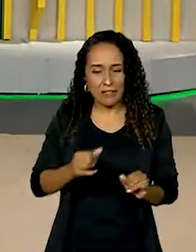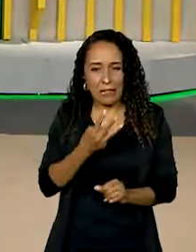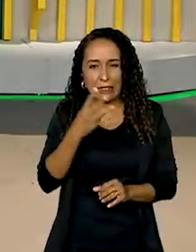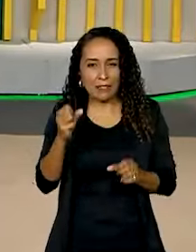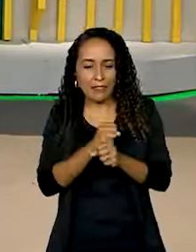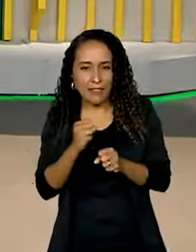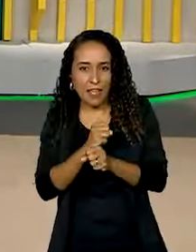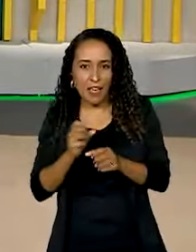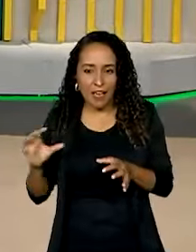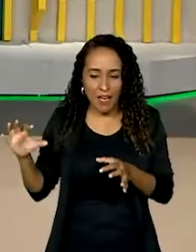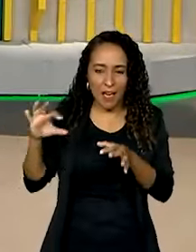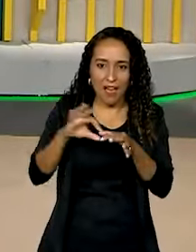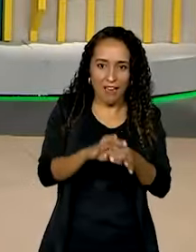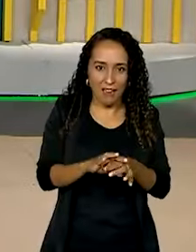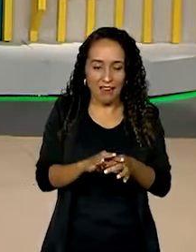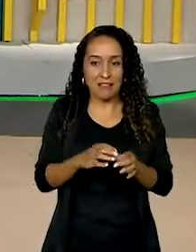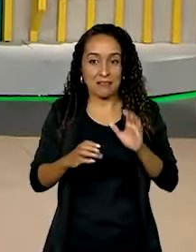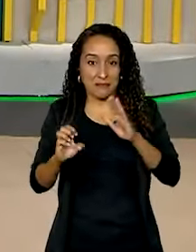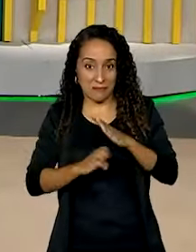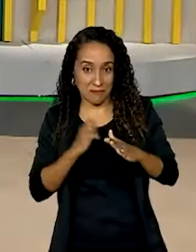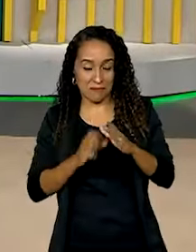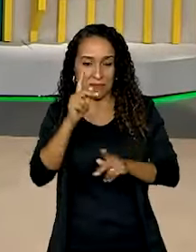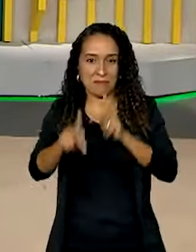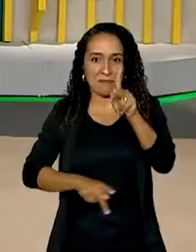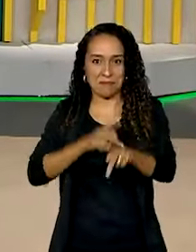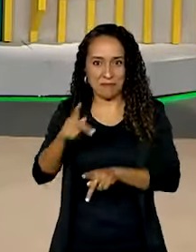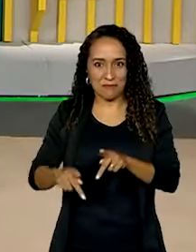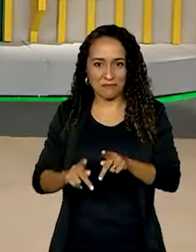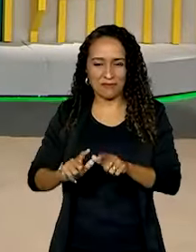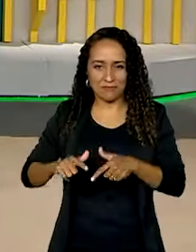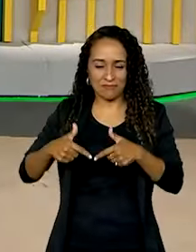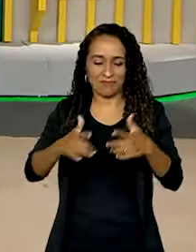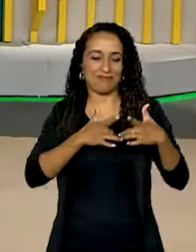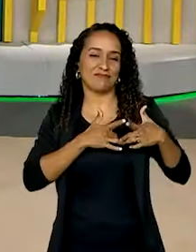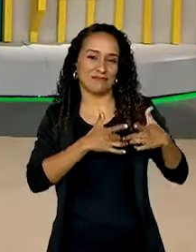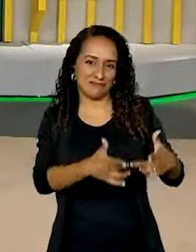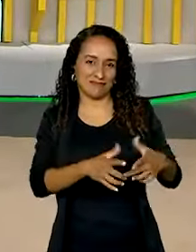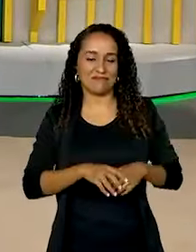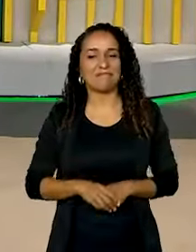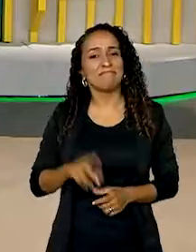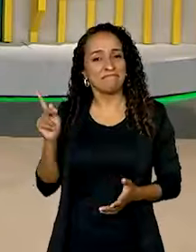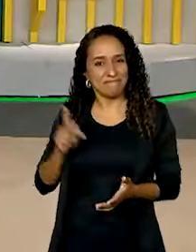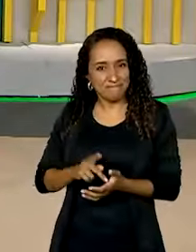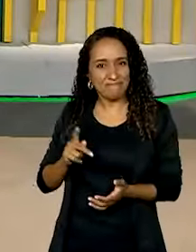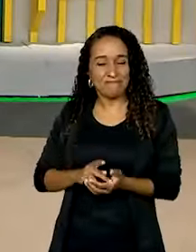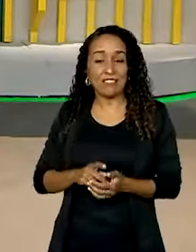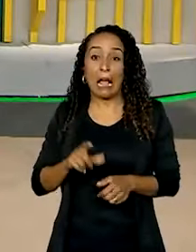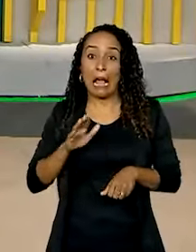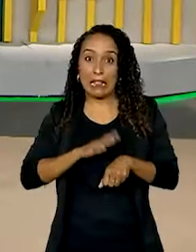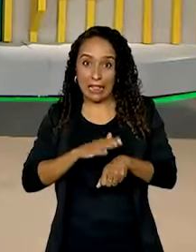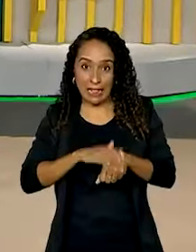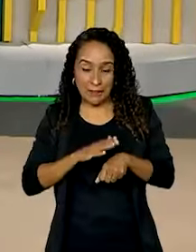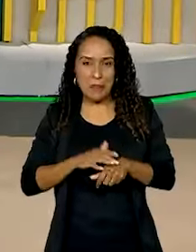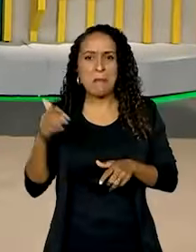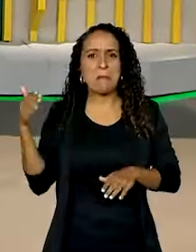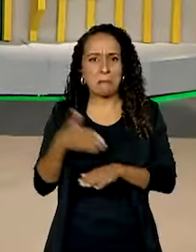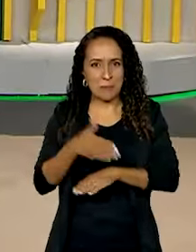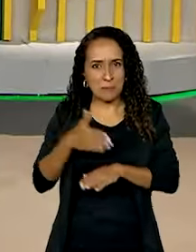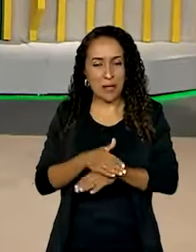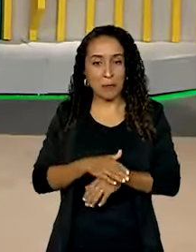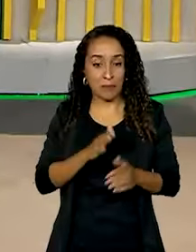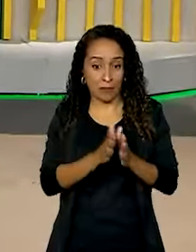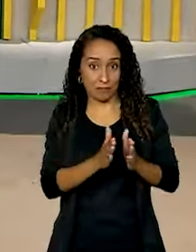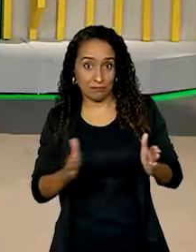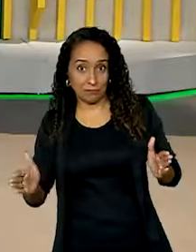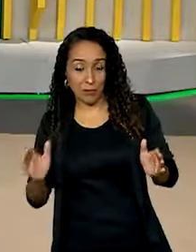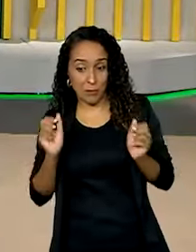anos une a empresa e a população em uma corrente de solidariedade. É isso mesmo, Ana. E ainda dá tempo de participar, hein? O prazo